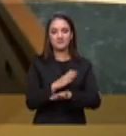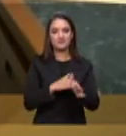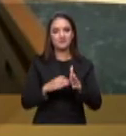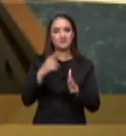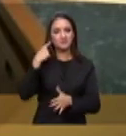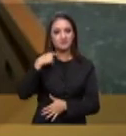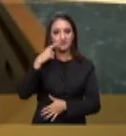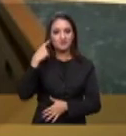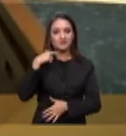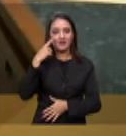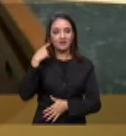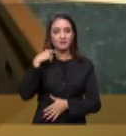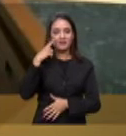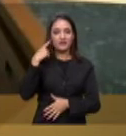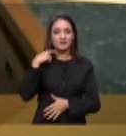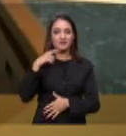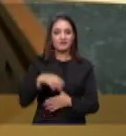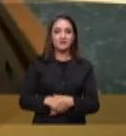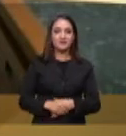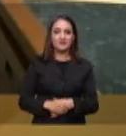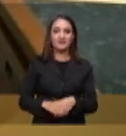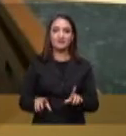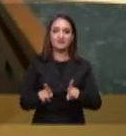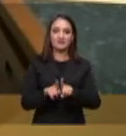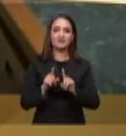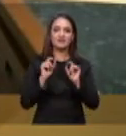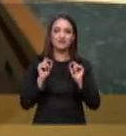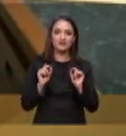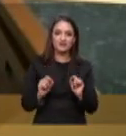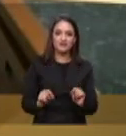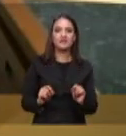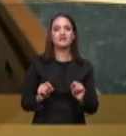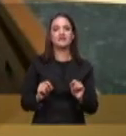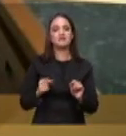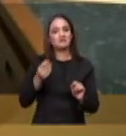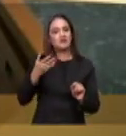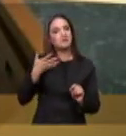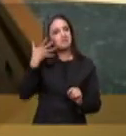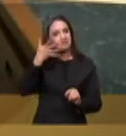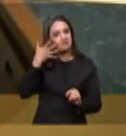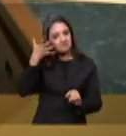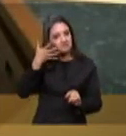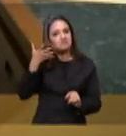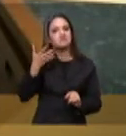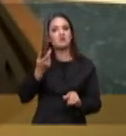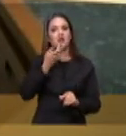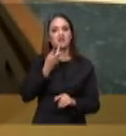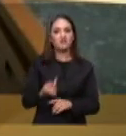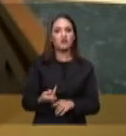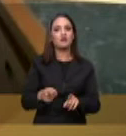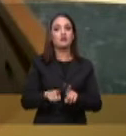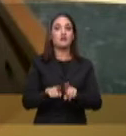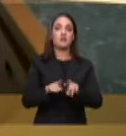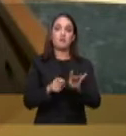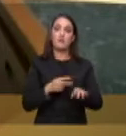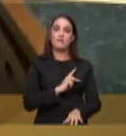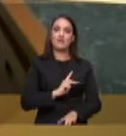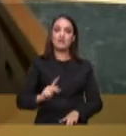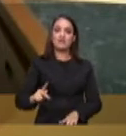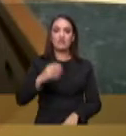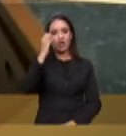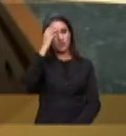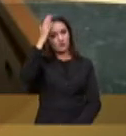advogados, cumprimento também, senhor presidente, Vossa Excelência, pela manifestação inicial de solidariedade